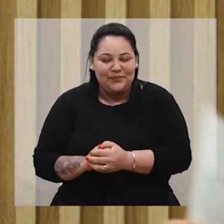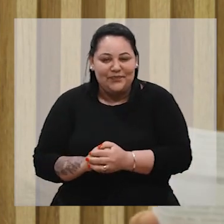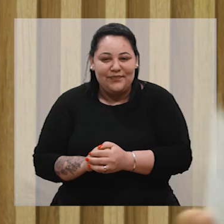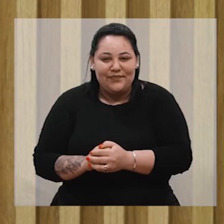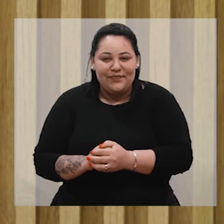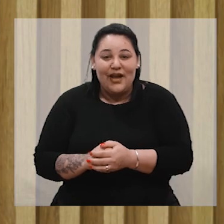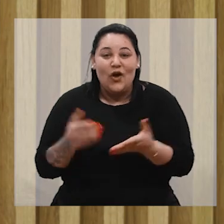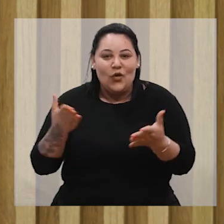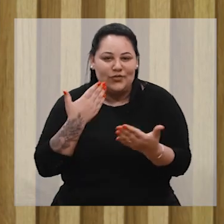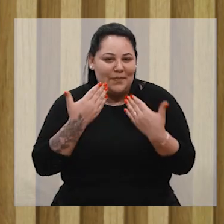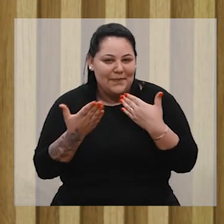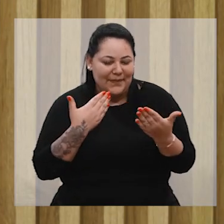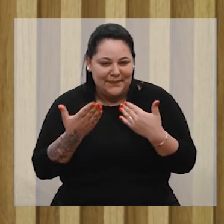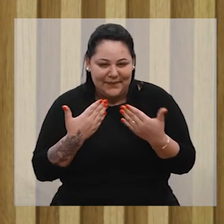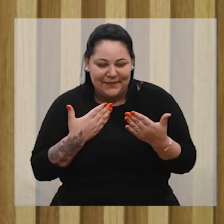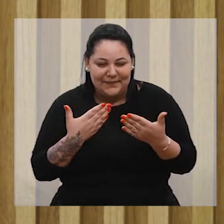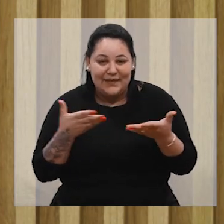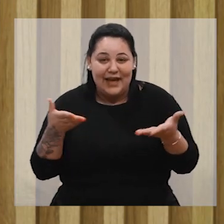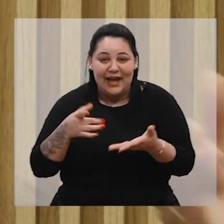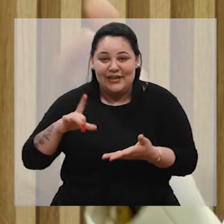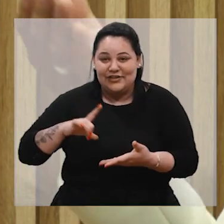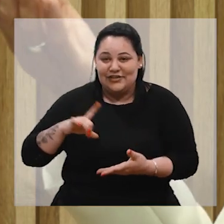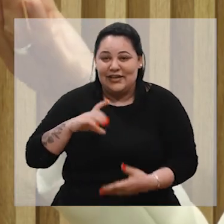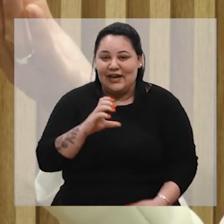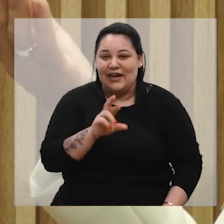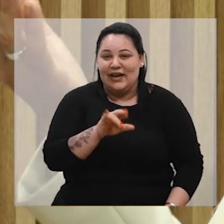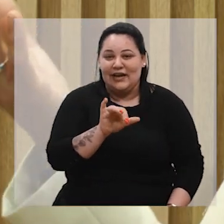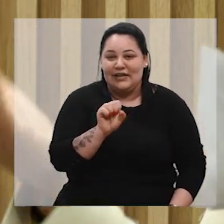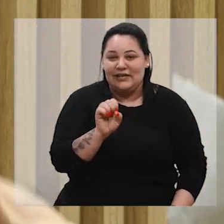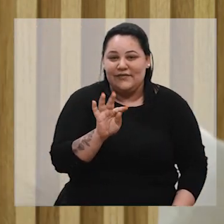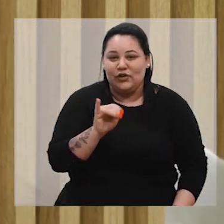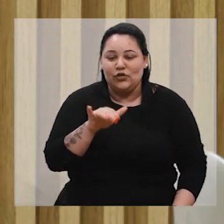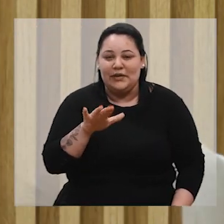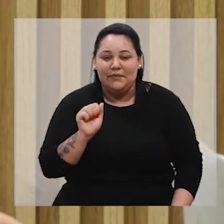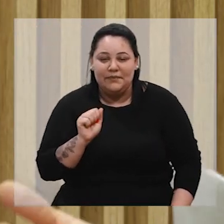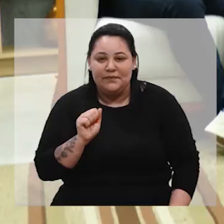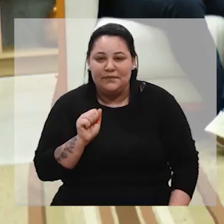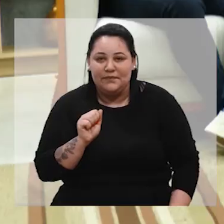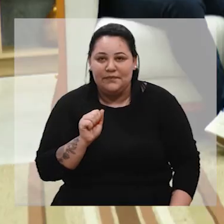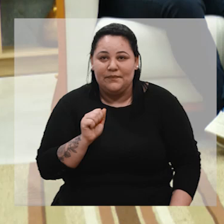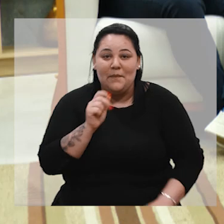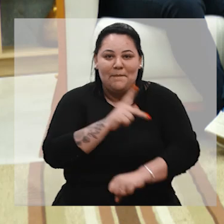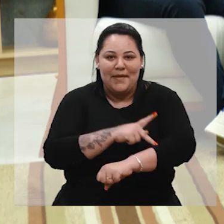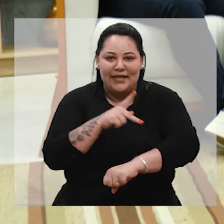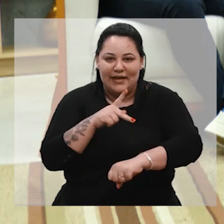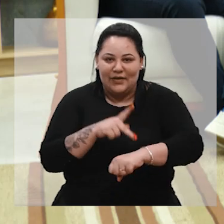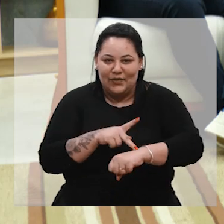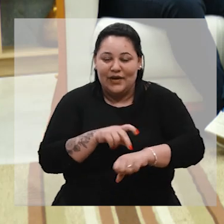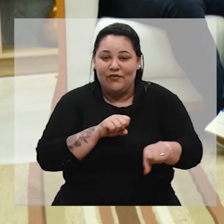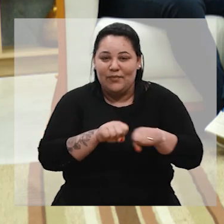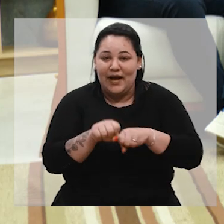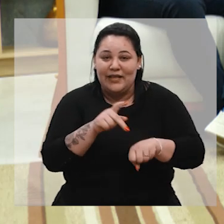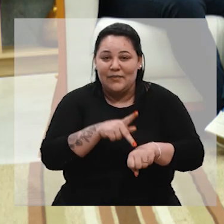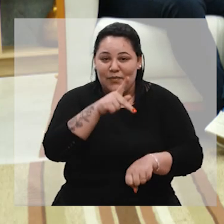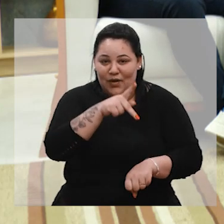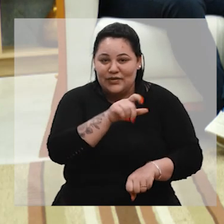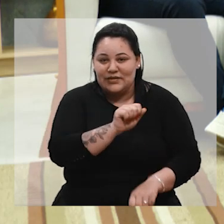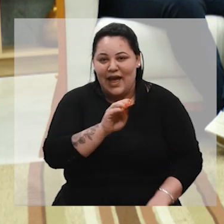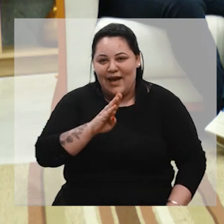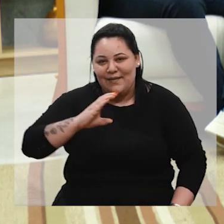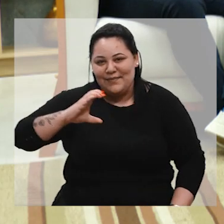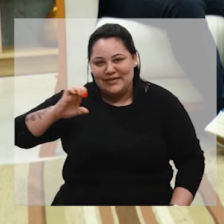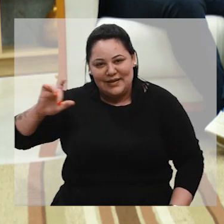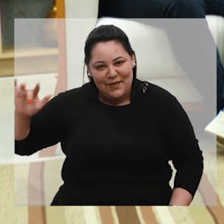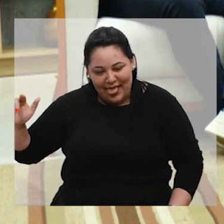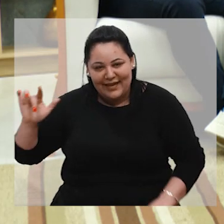capacitados. Na Roda de Saberes de hoje, a gente tem Cristina Gruezag Cardoso, pedagoga com pós-graduação